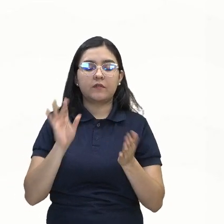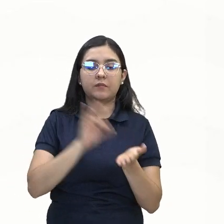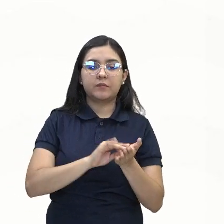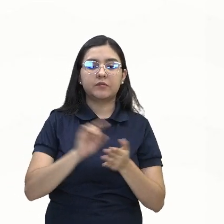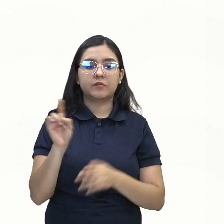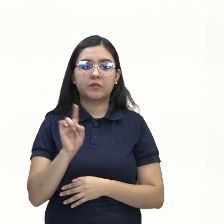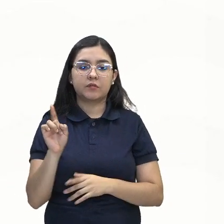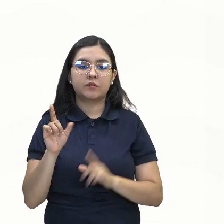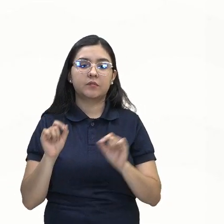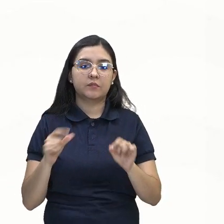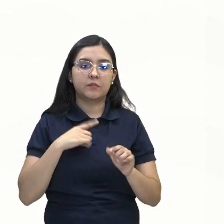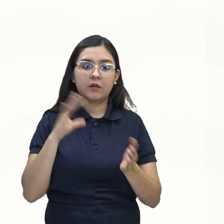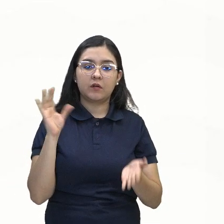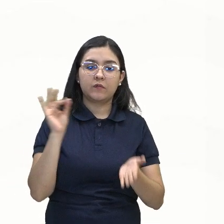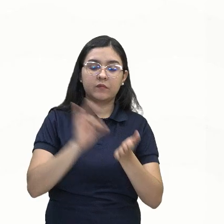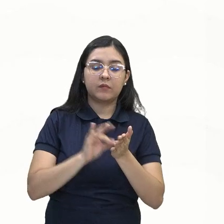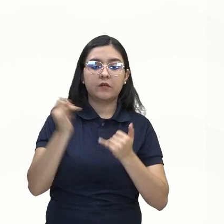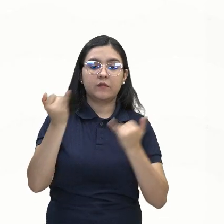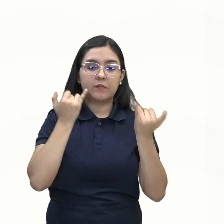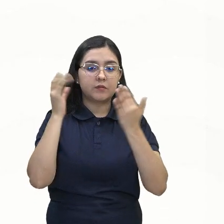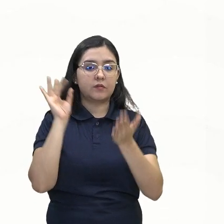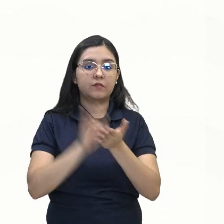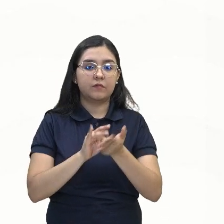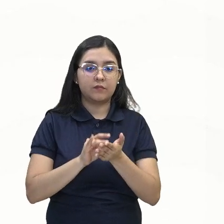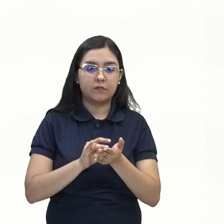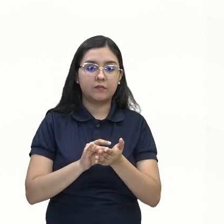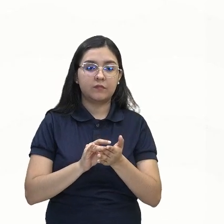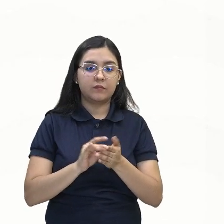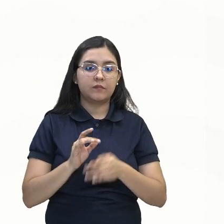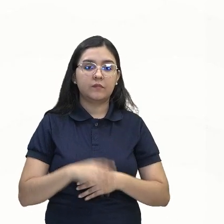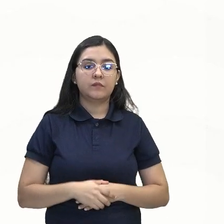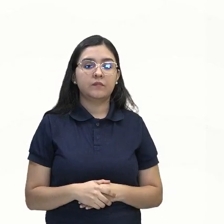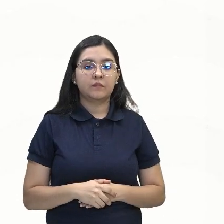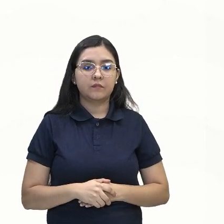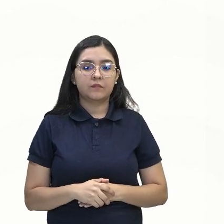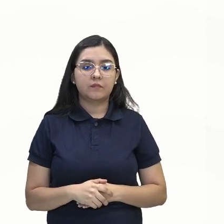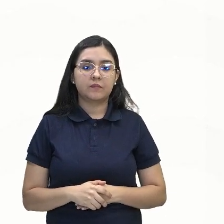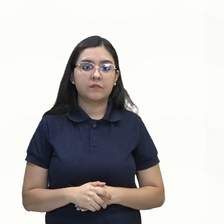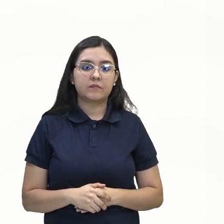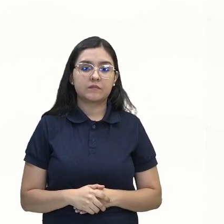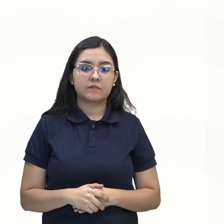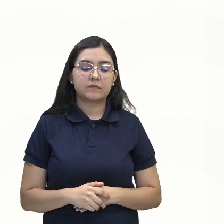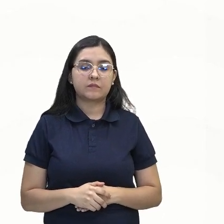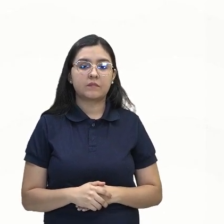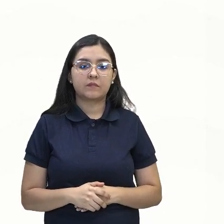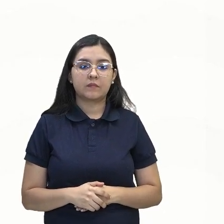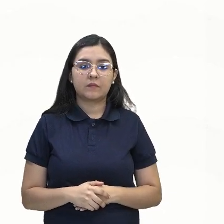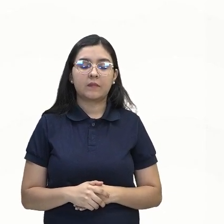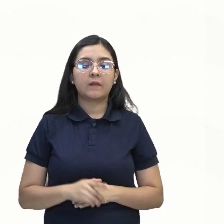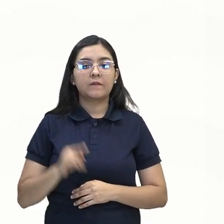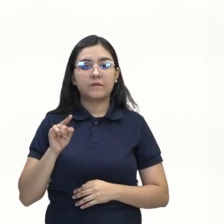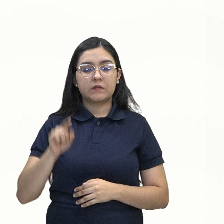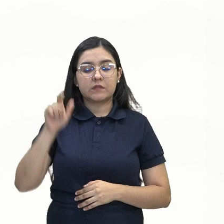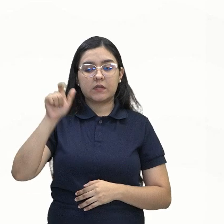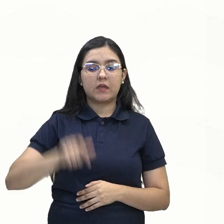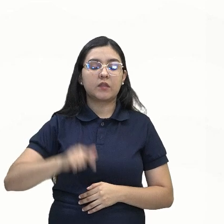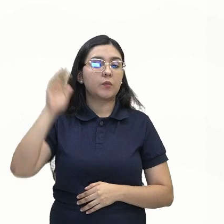para confirmar informações. You are from Pará, aren't you? Você é do Pará, uma